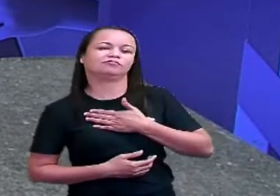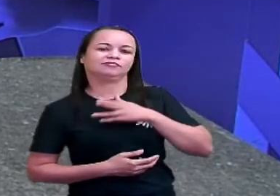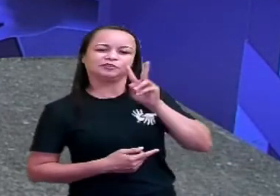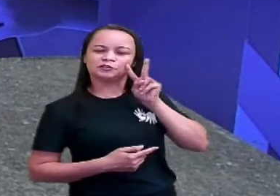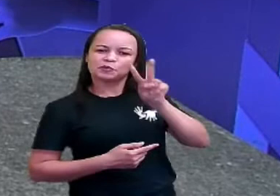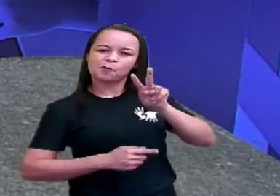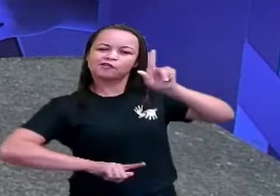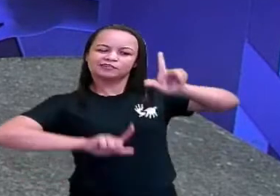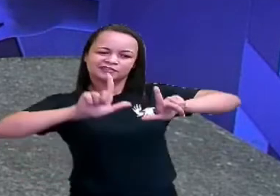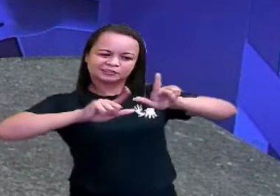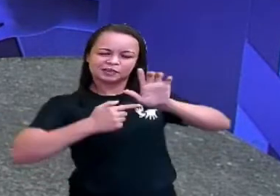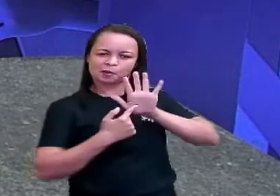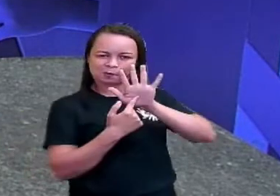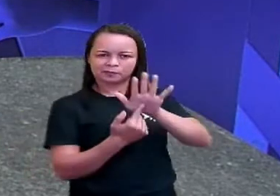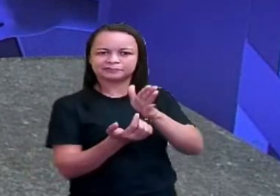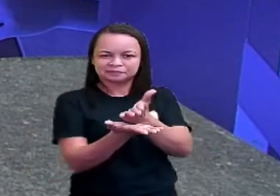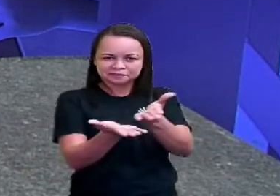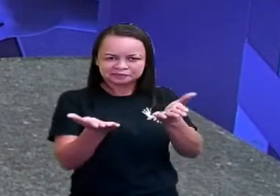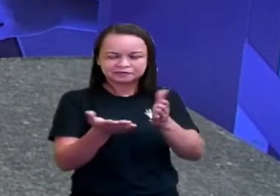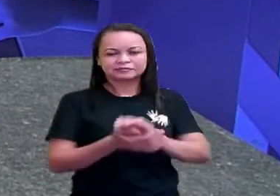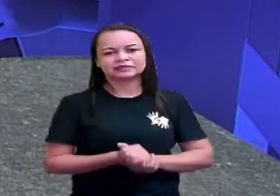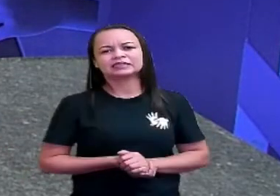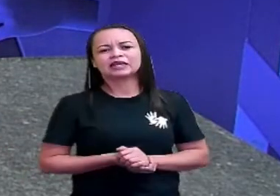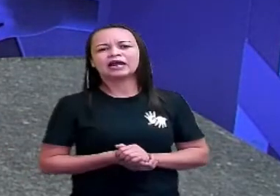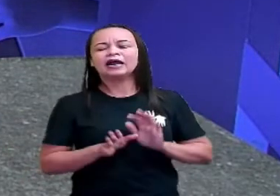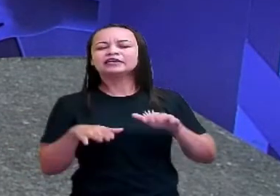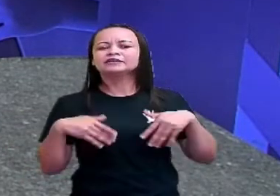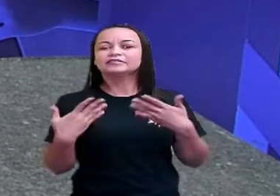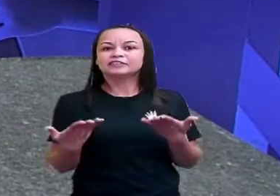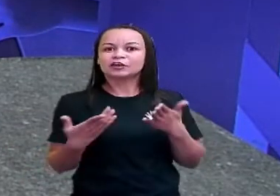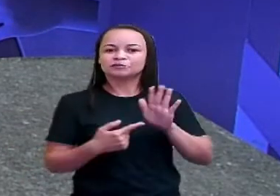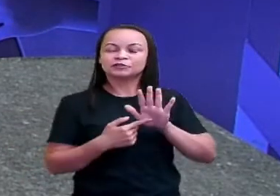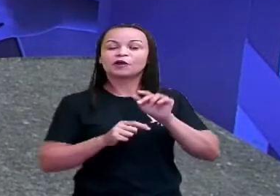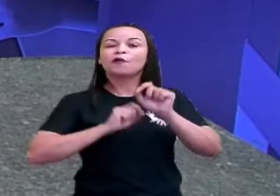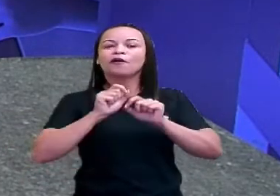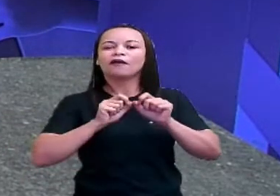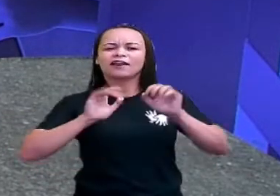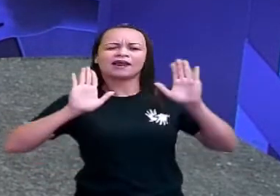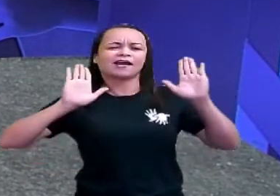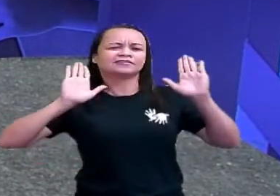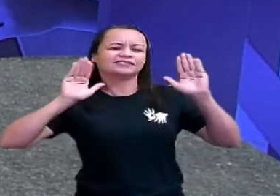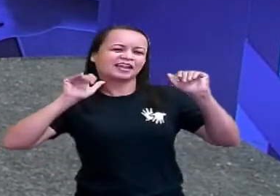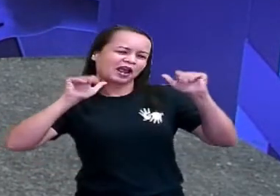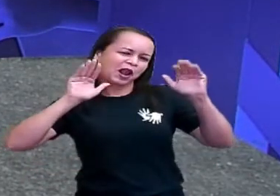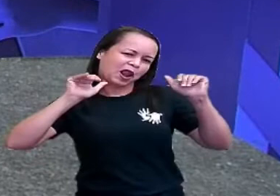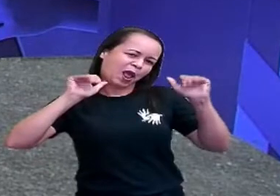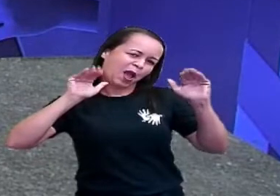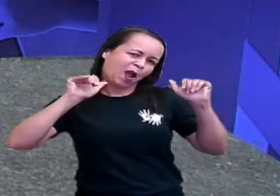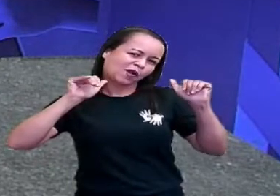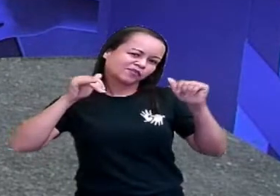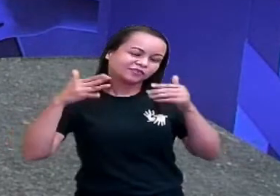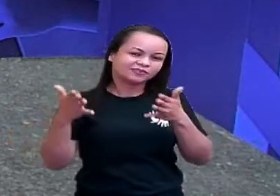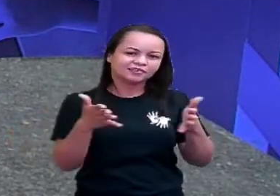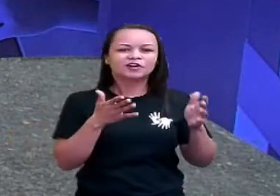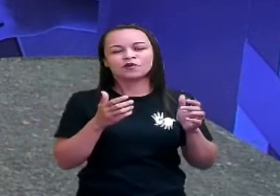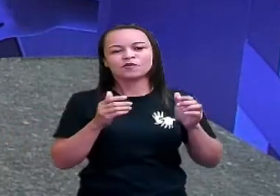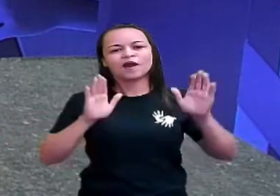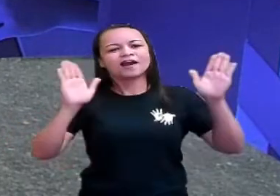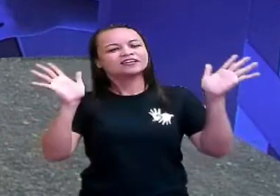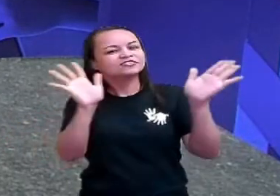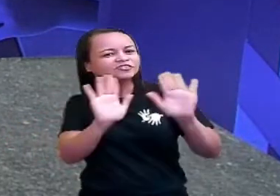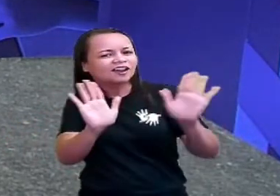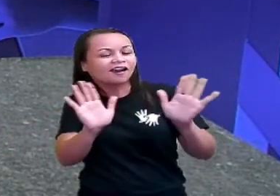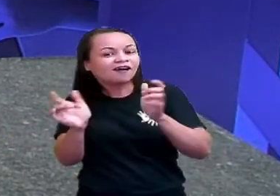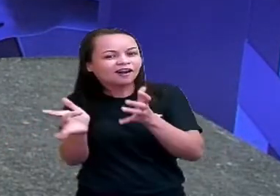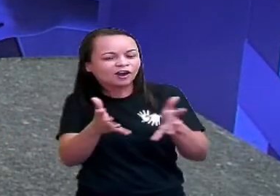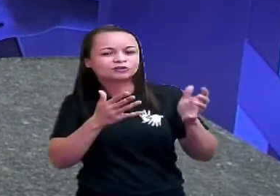da telinha, tá bom? Então vamos dar um até logo! Até logo, pessoal!